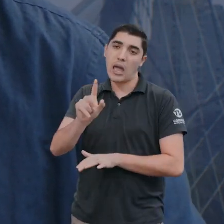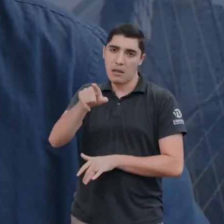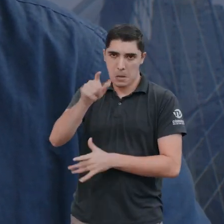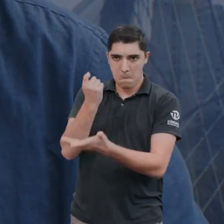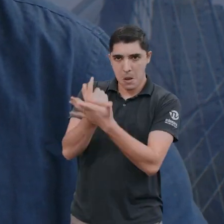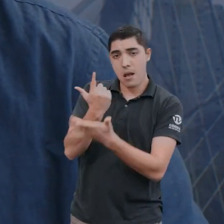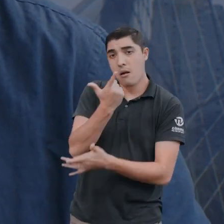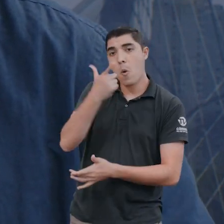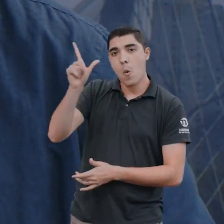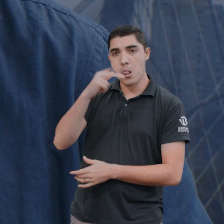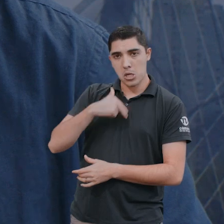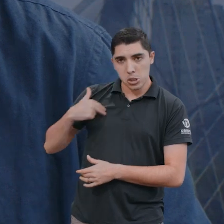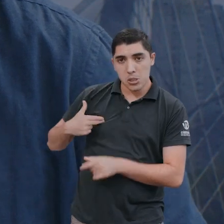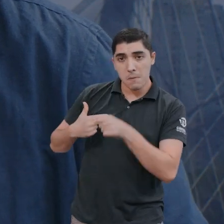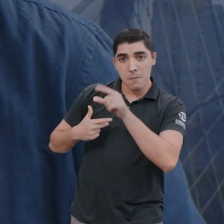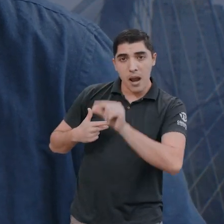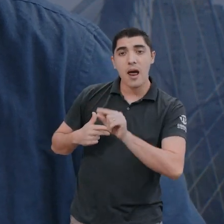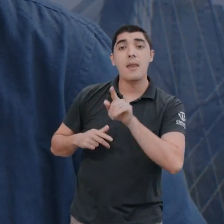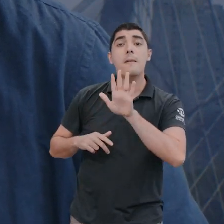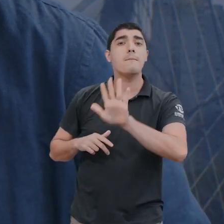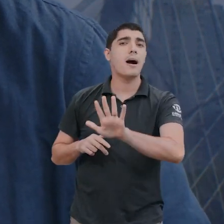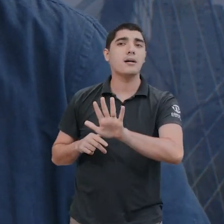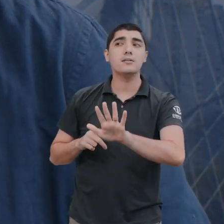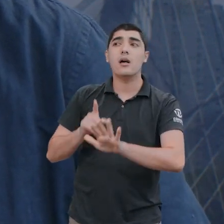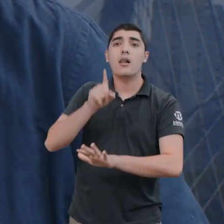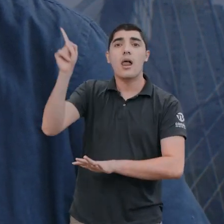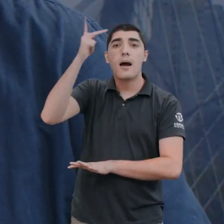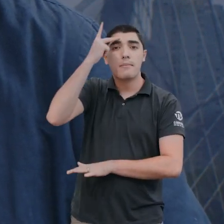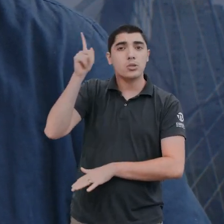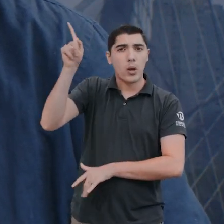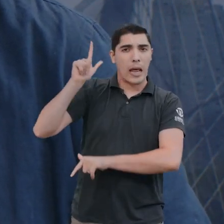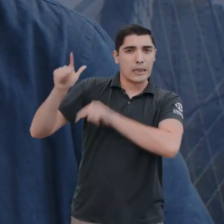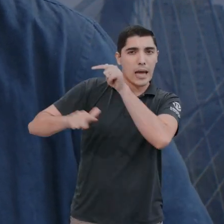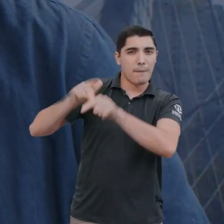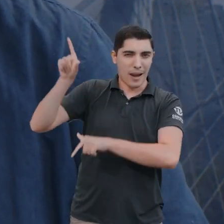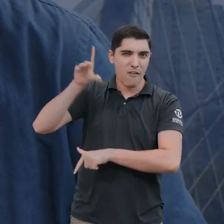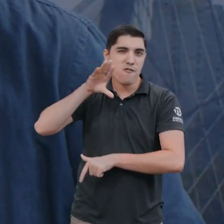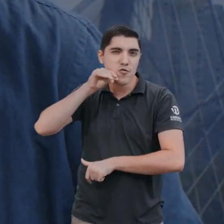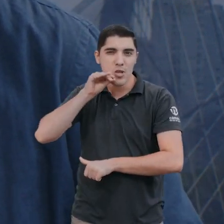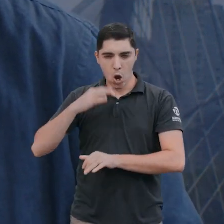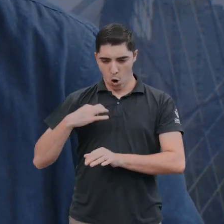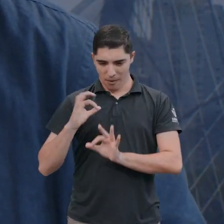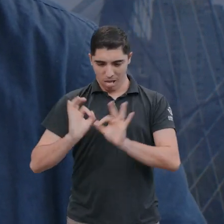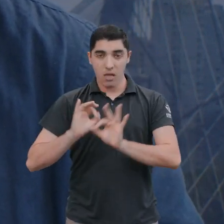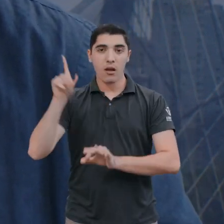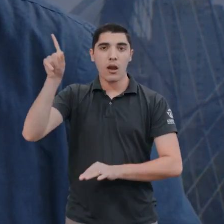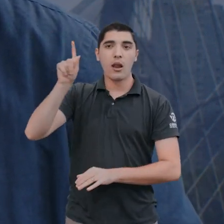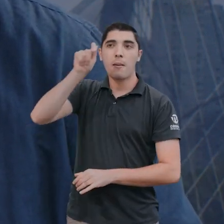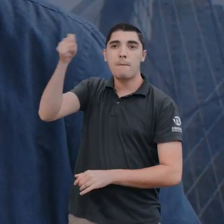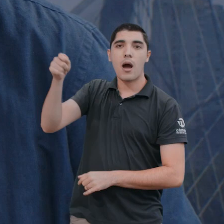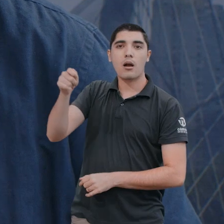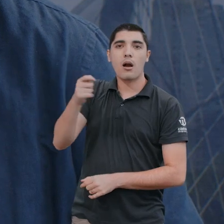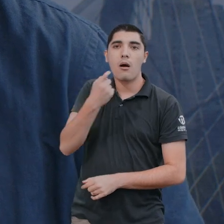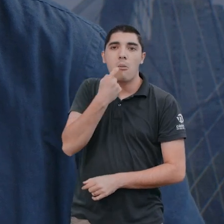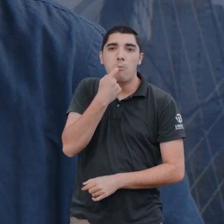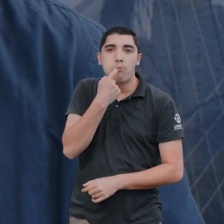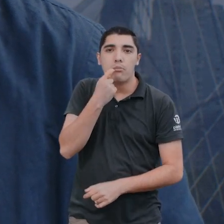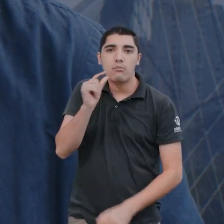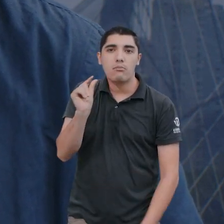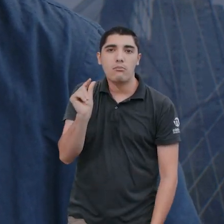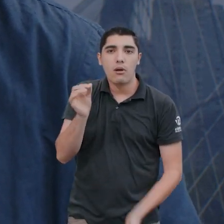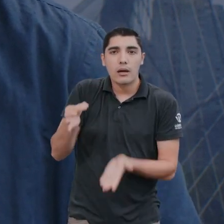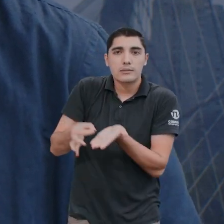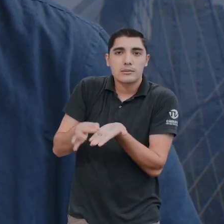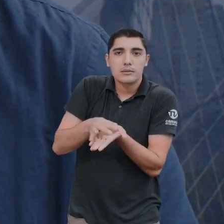para a pessoa que fez aquela roupa, às vezes, foi centavos. Então, teve um furo de reportagem que saiu na imprensa também,